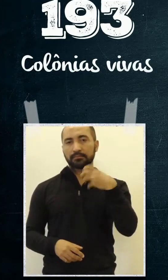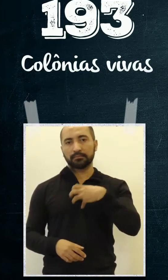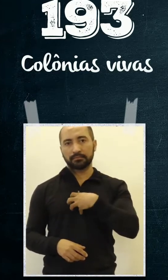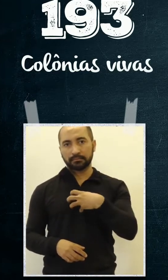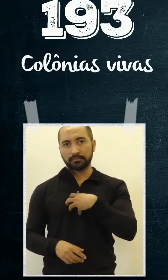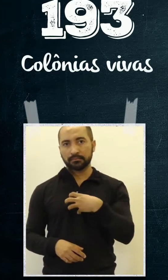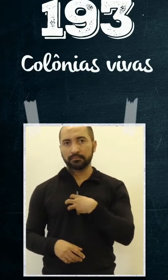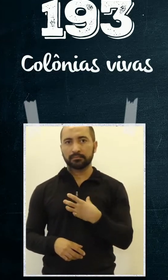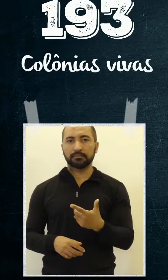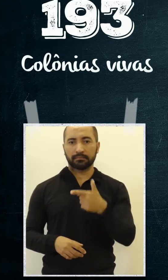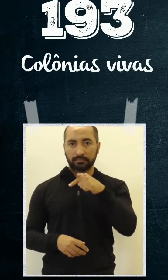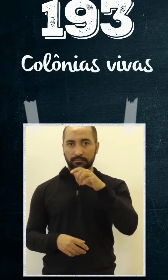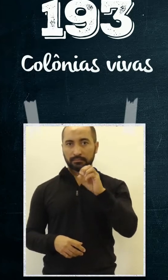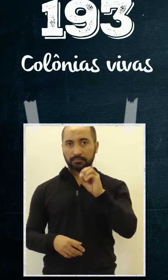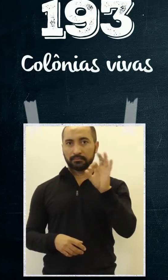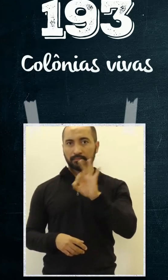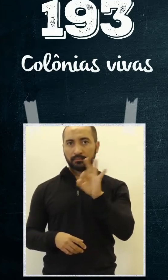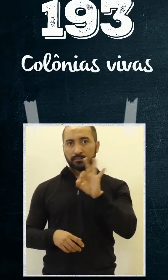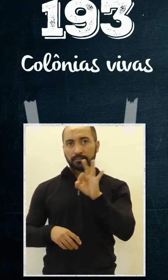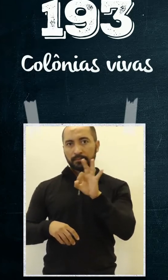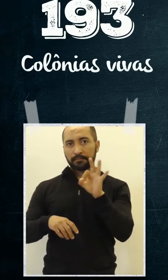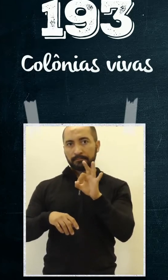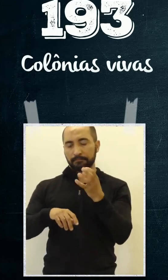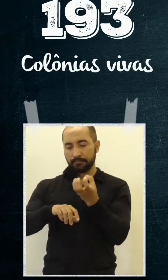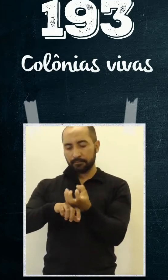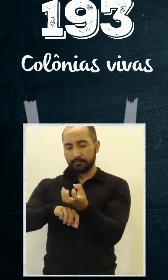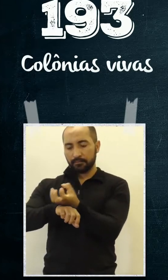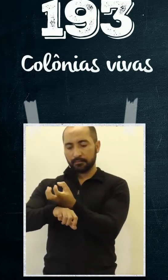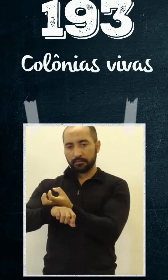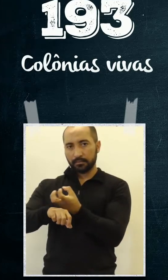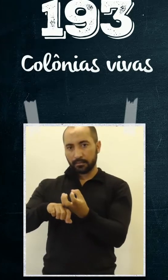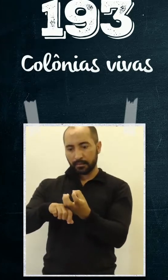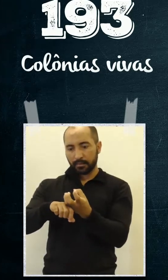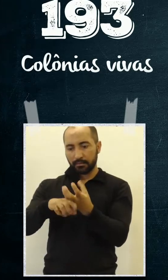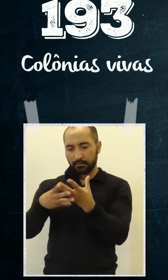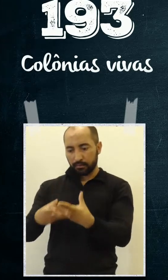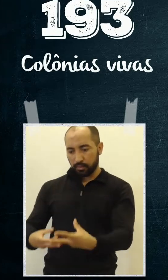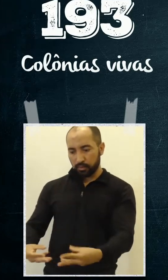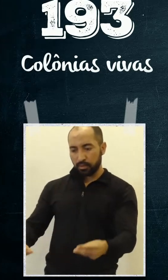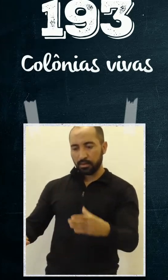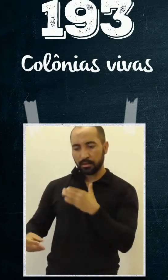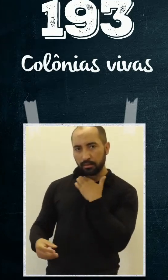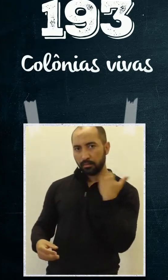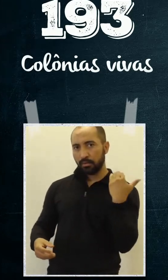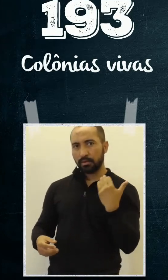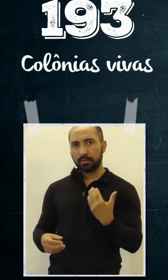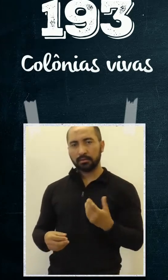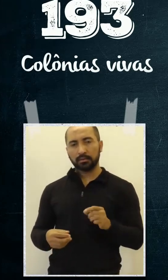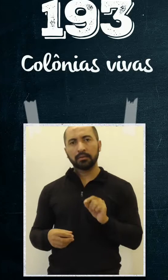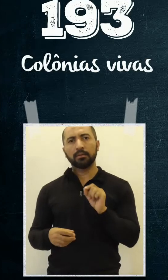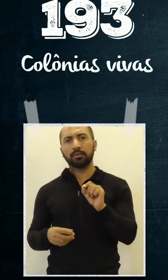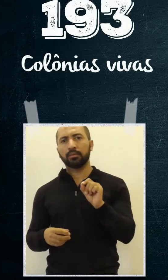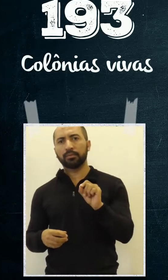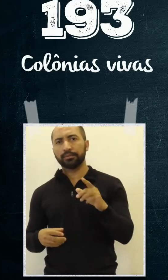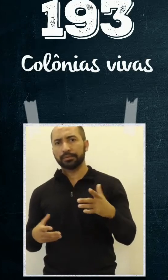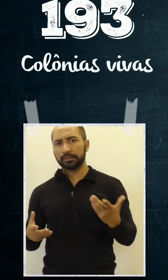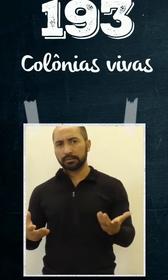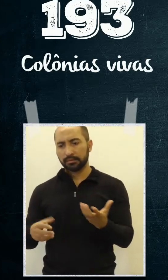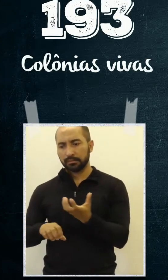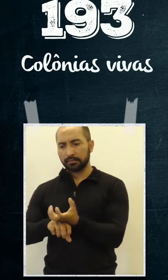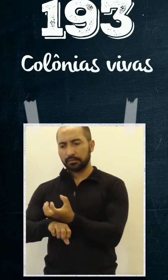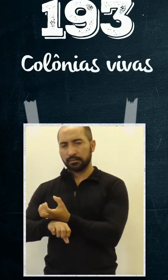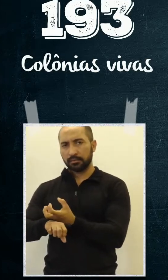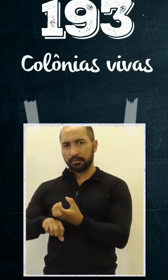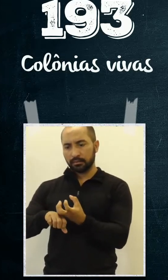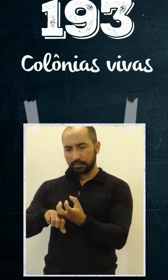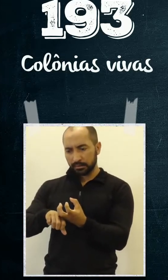do substrato é composto por pólipos mortos de Mucismilia hart. O que seria uma situação característica das espécies que serviriam de substrato consolidado